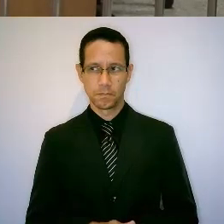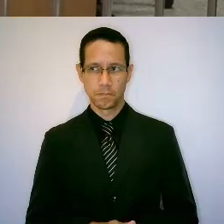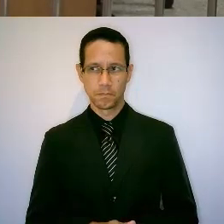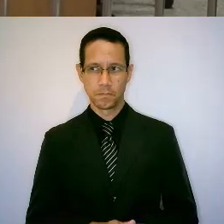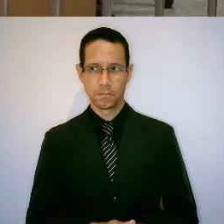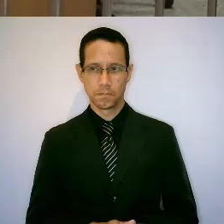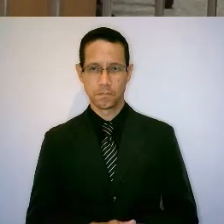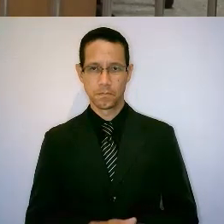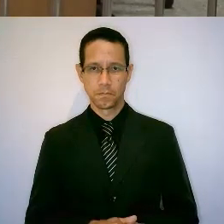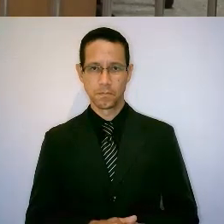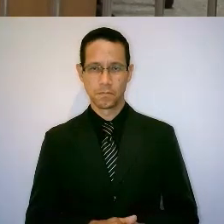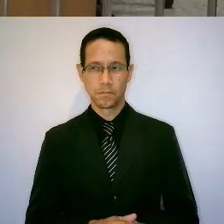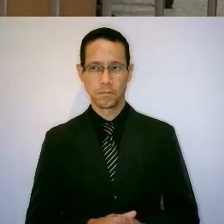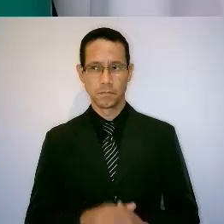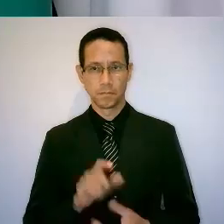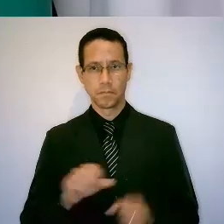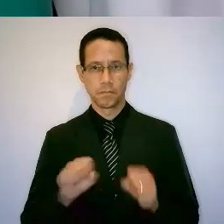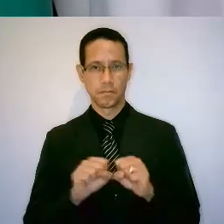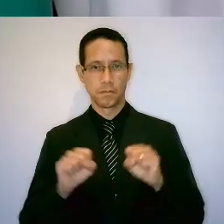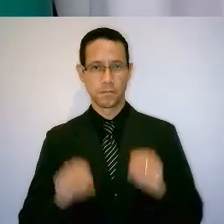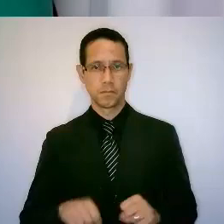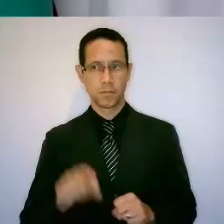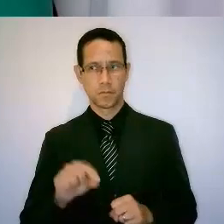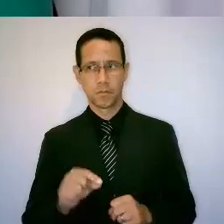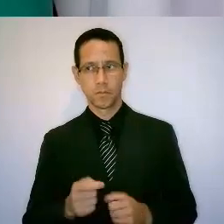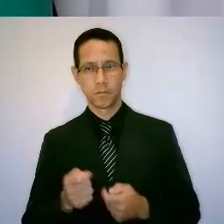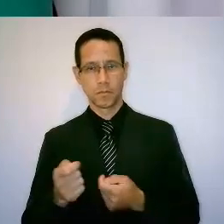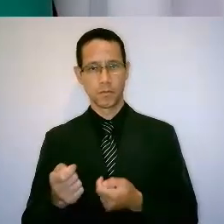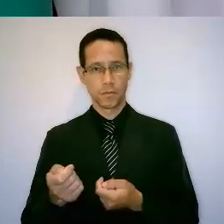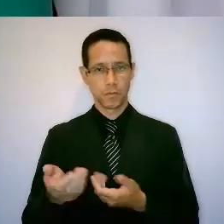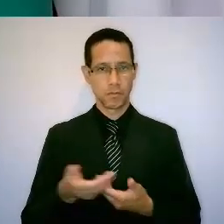a convocação que ah é da Dra Marta